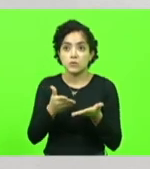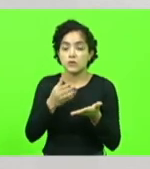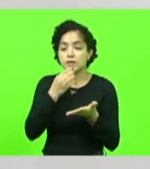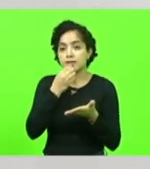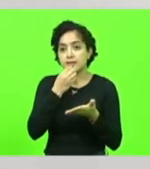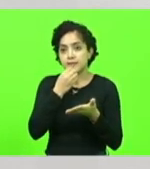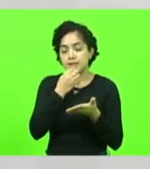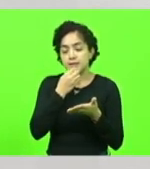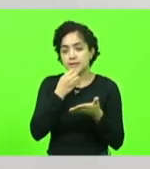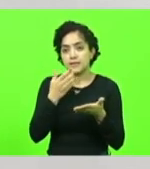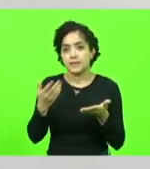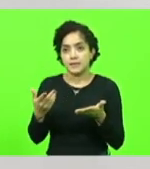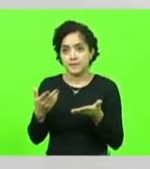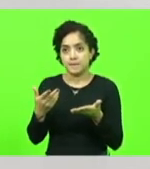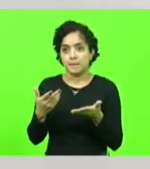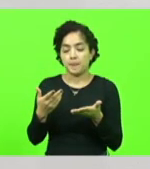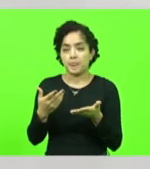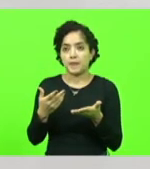quem